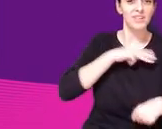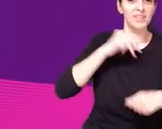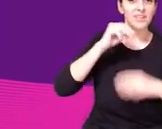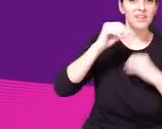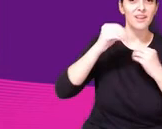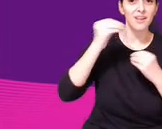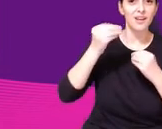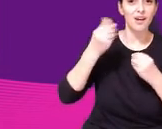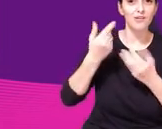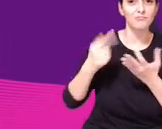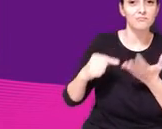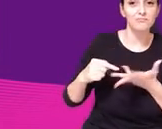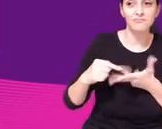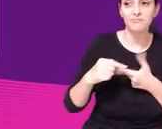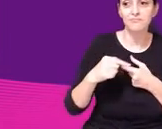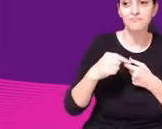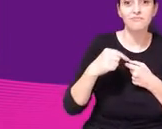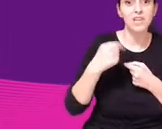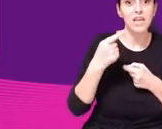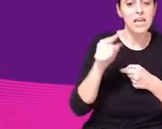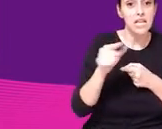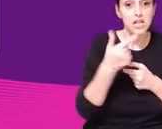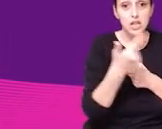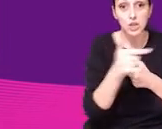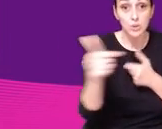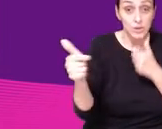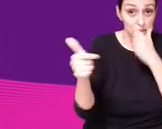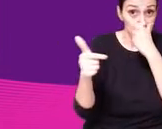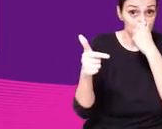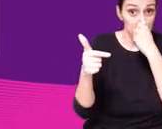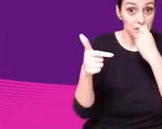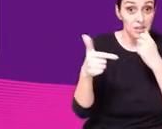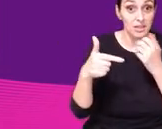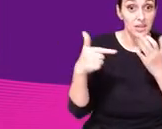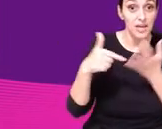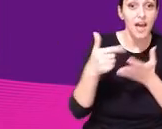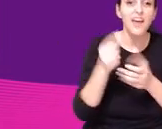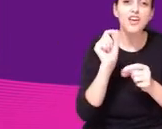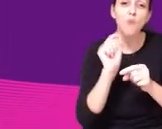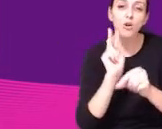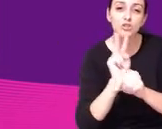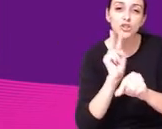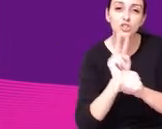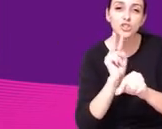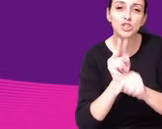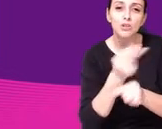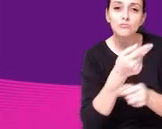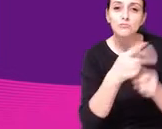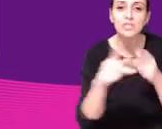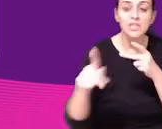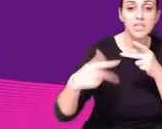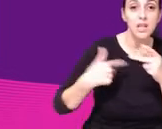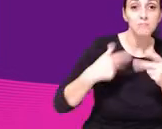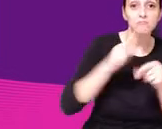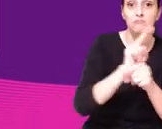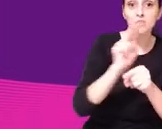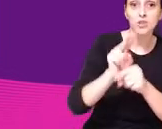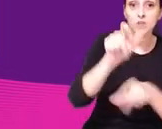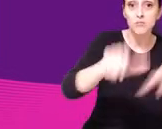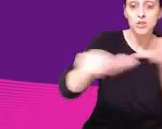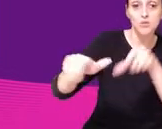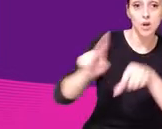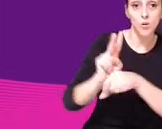insuficiência cardíaca não tem. Então, nós precisamos pegar alguém famoso que abrace a nossa causa. E,